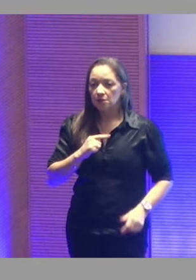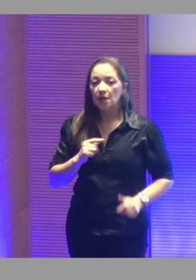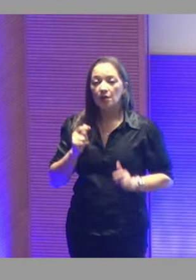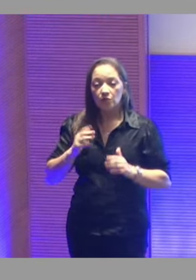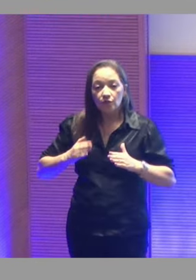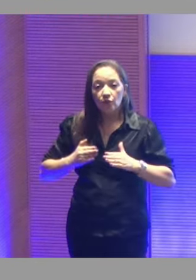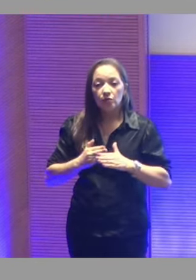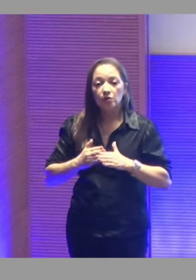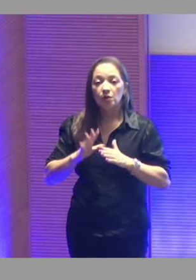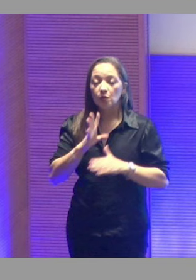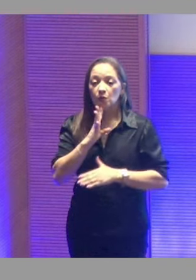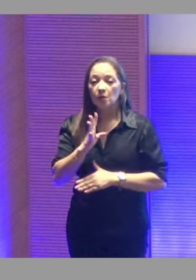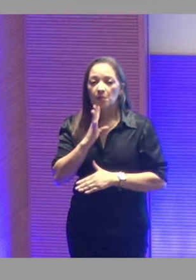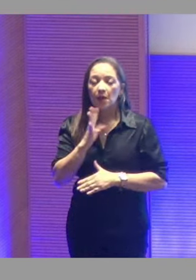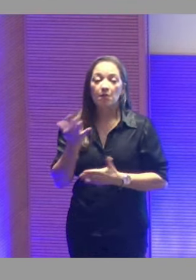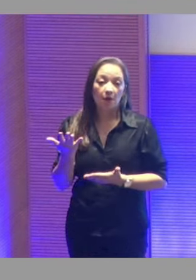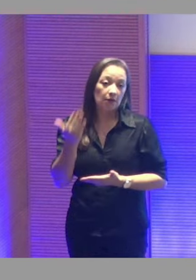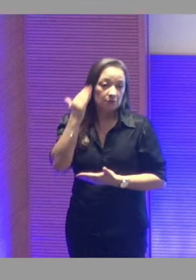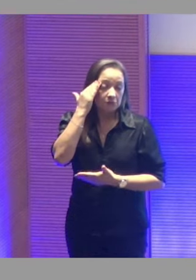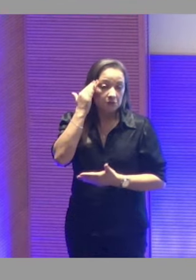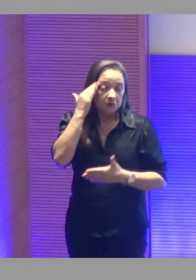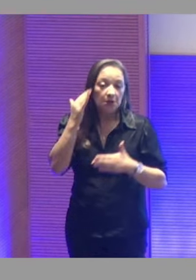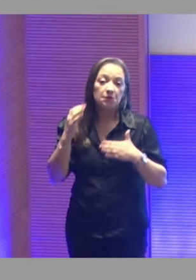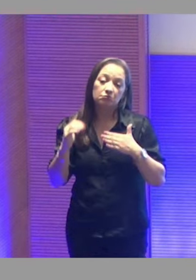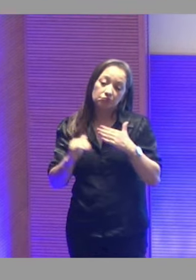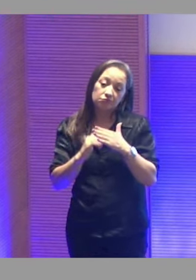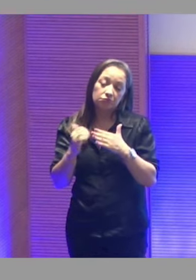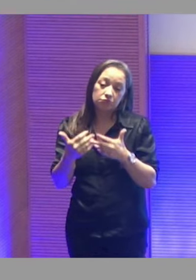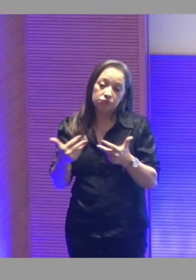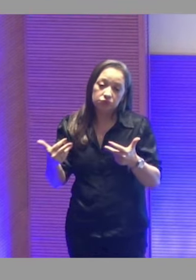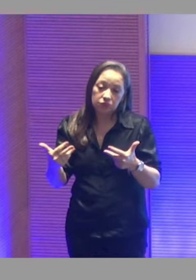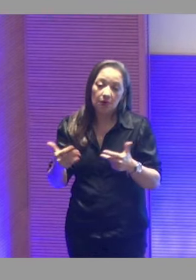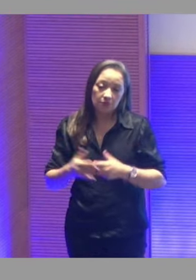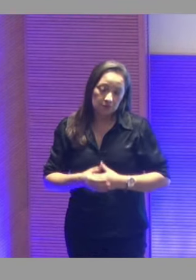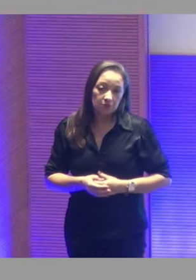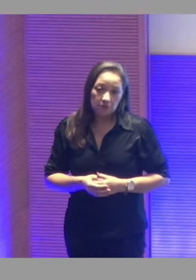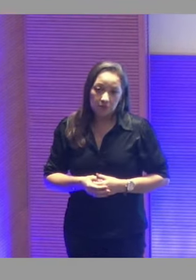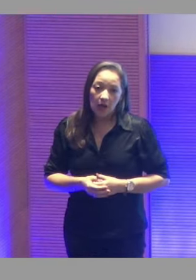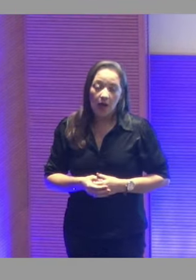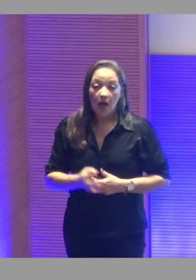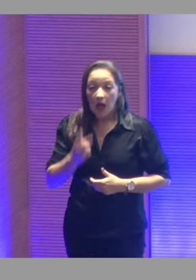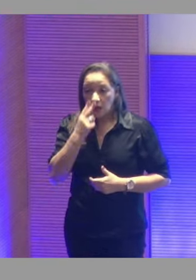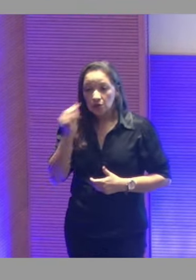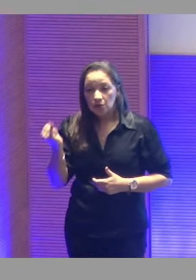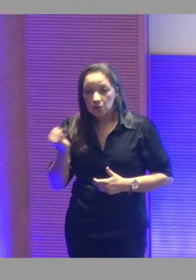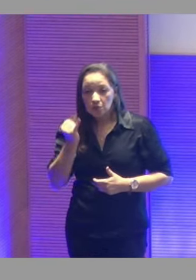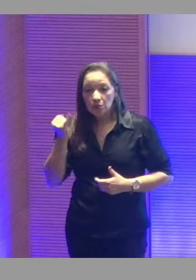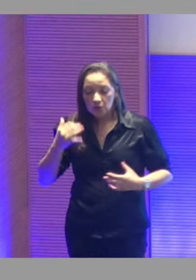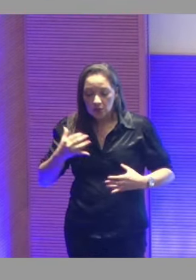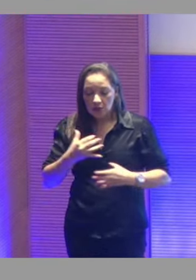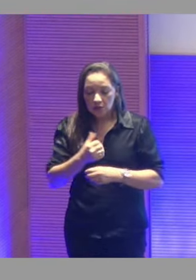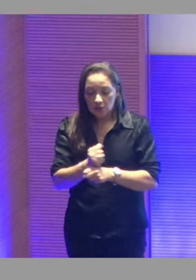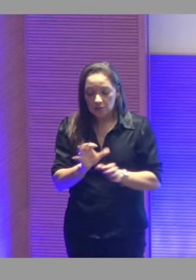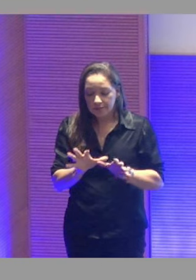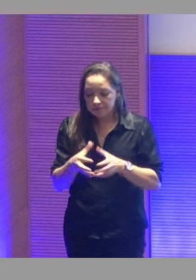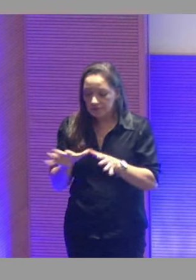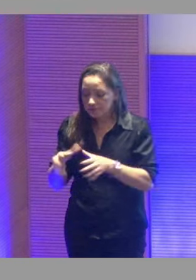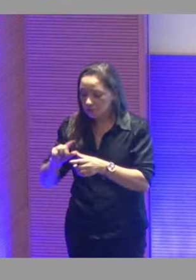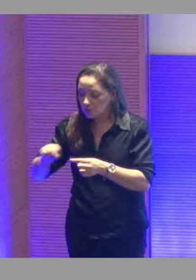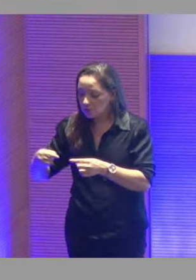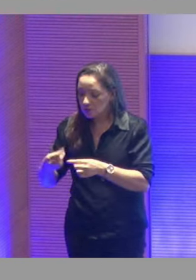mas a gente já entende que as organizações eh têm se esforçado cada vez mais para contabilizar essas categorias também no seu scopo